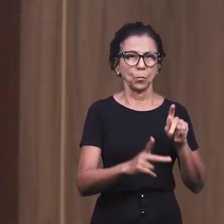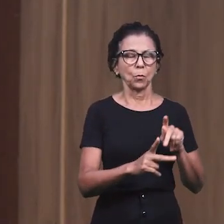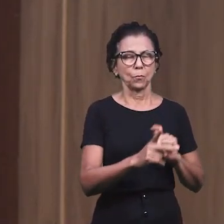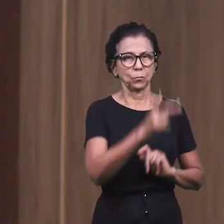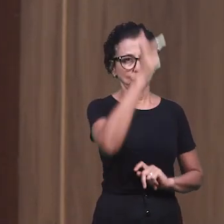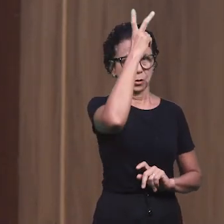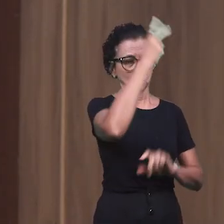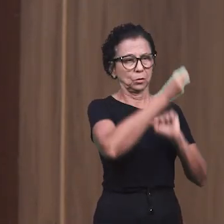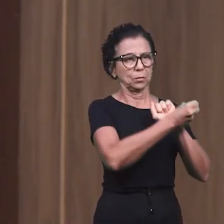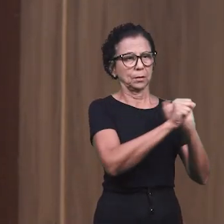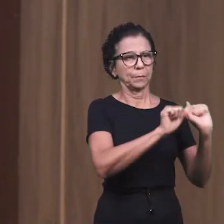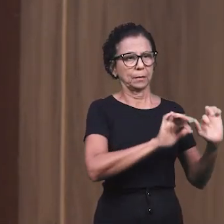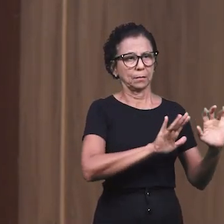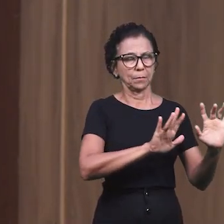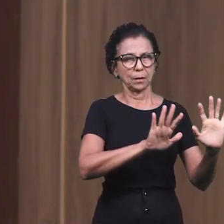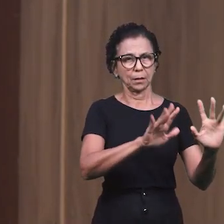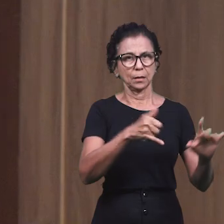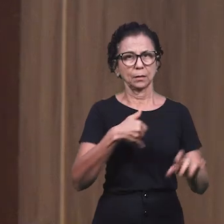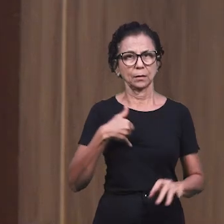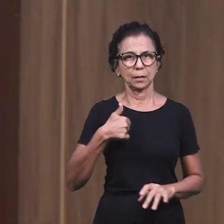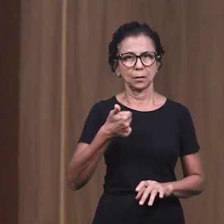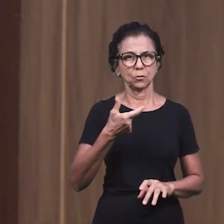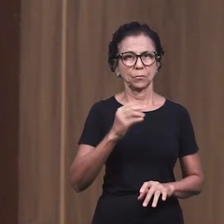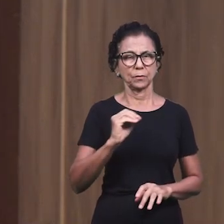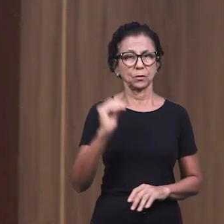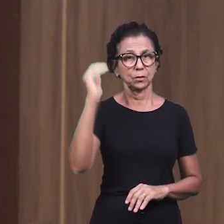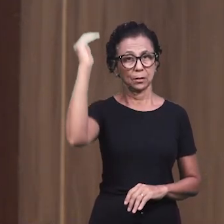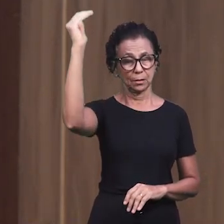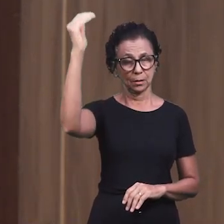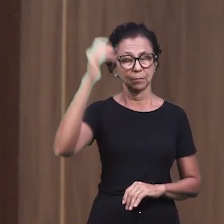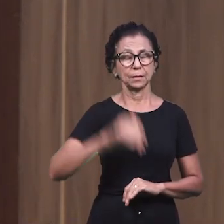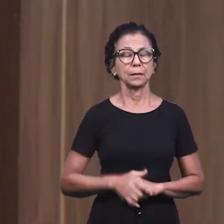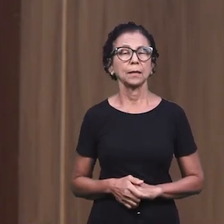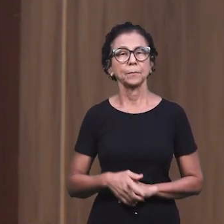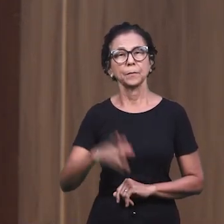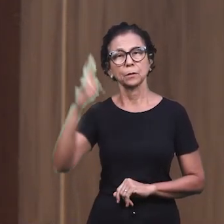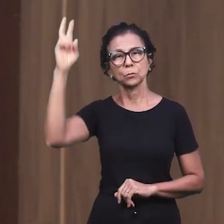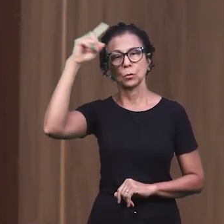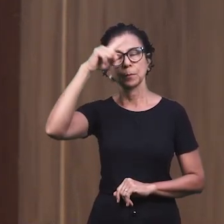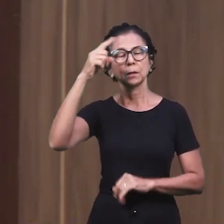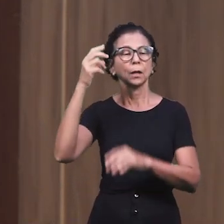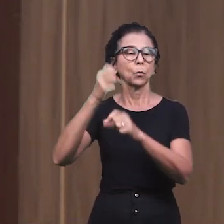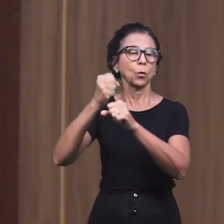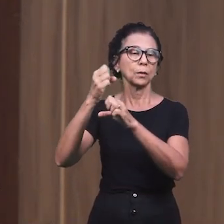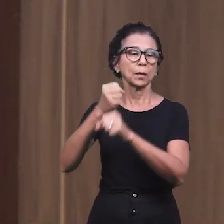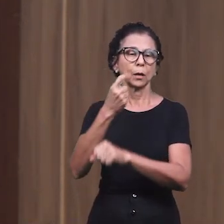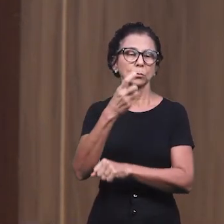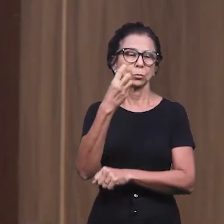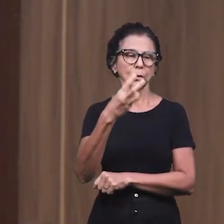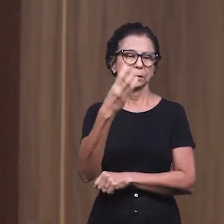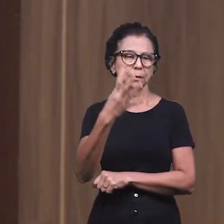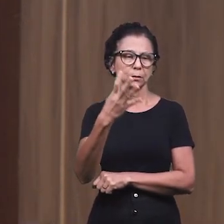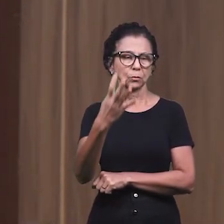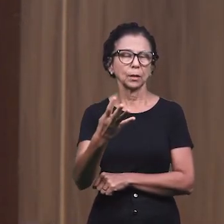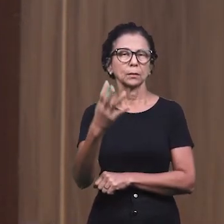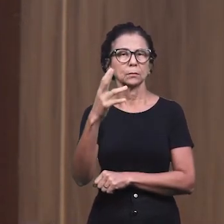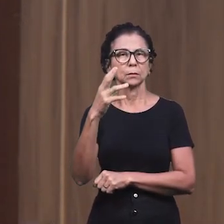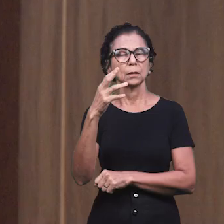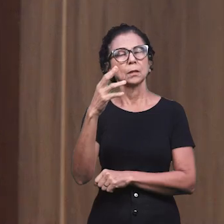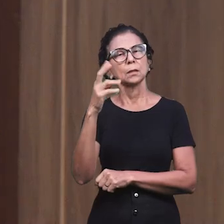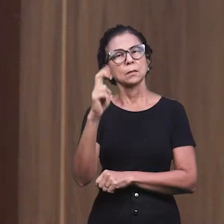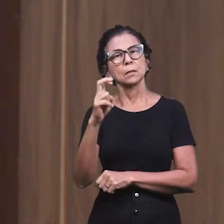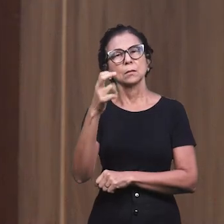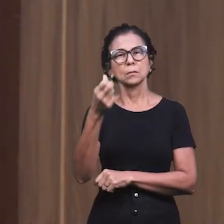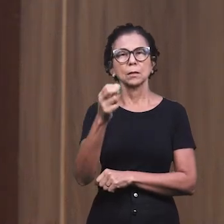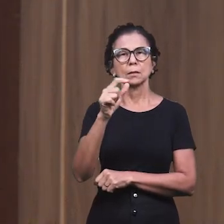aqueles que tinham mais de 20 anos, o Senhor disse aqui que por causa da falta de fé, da incredulidade